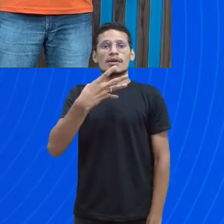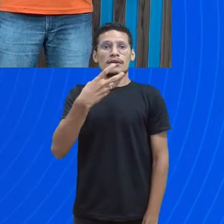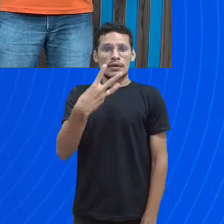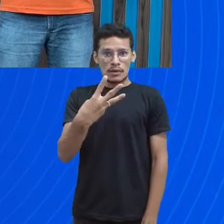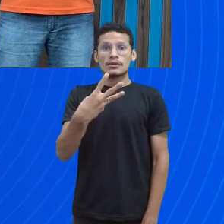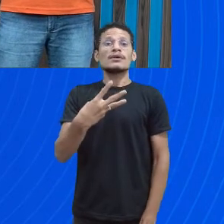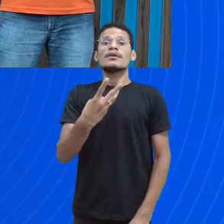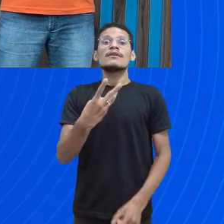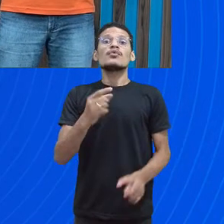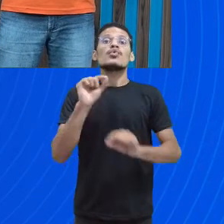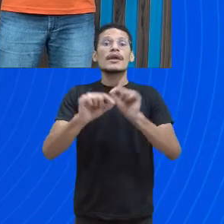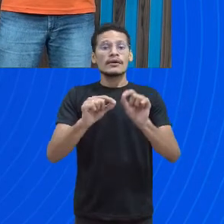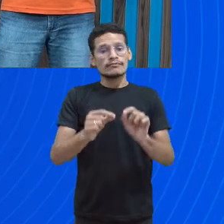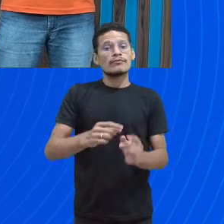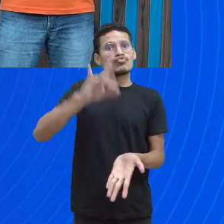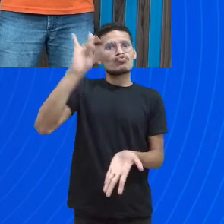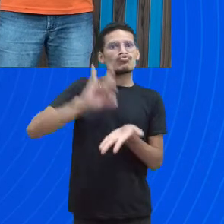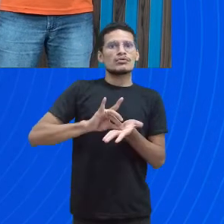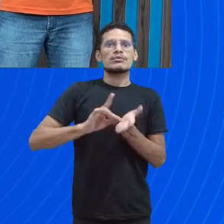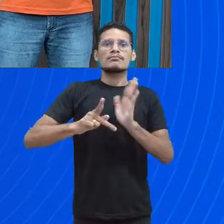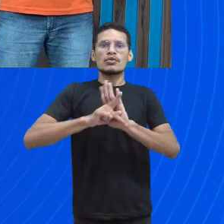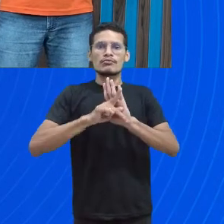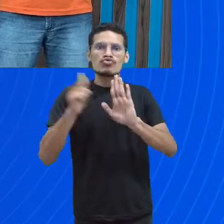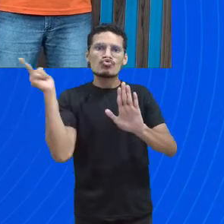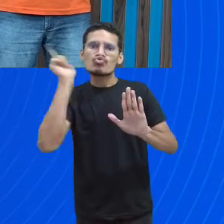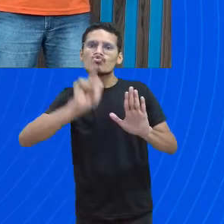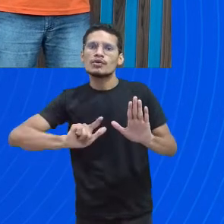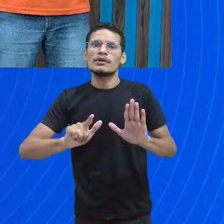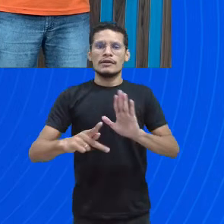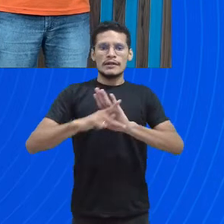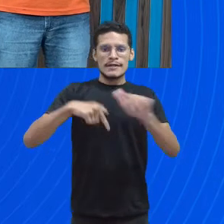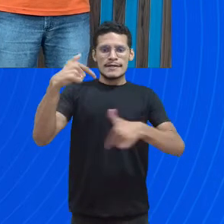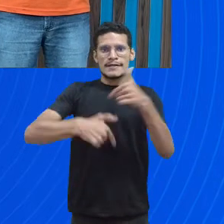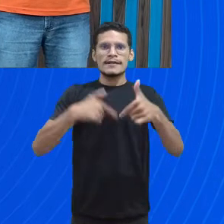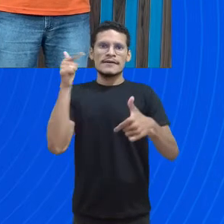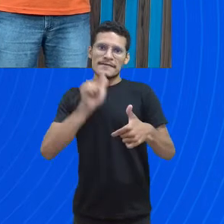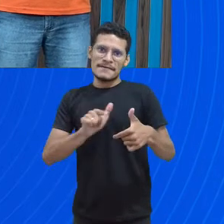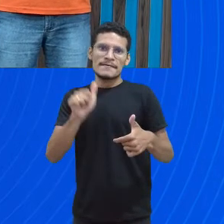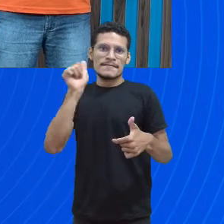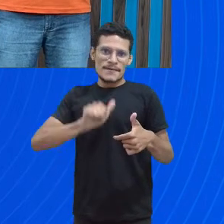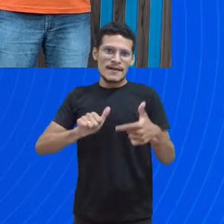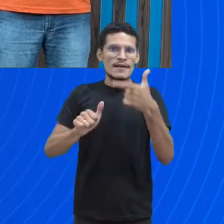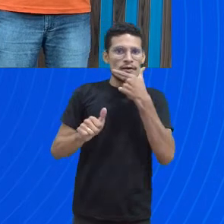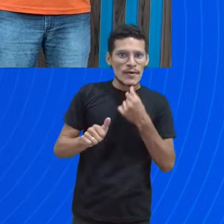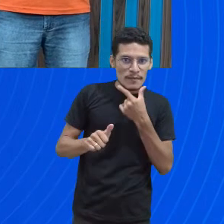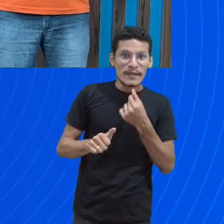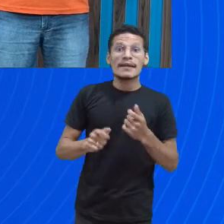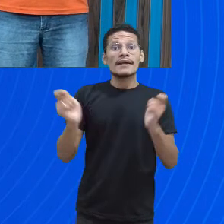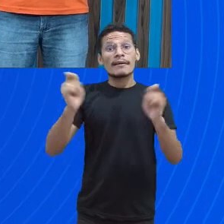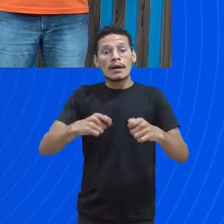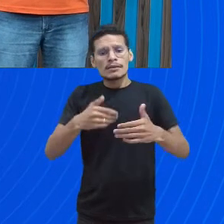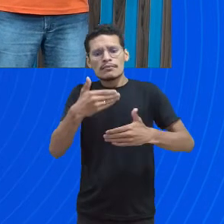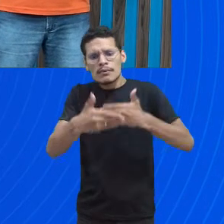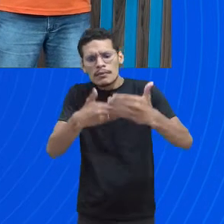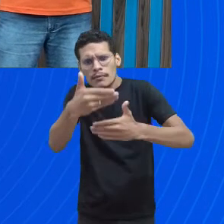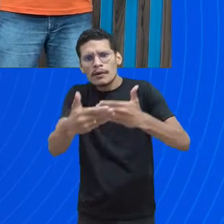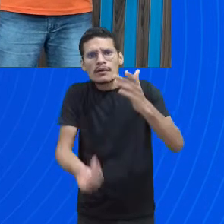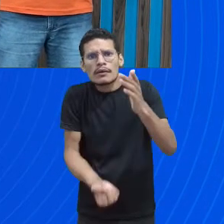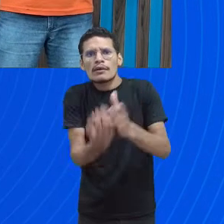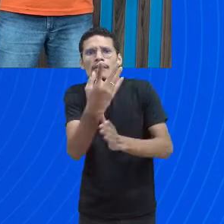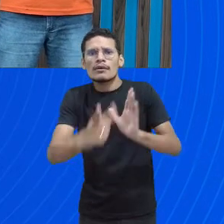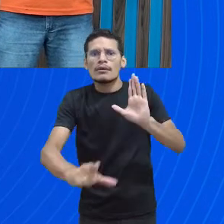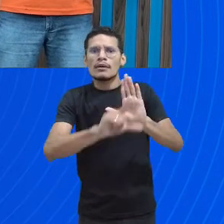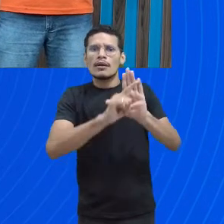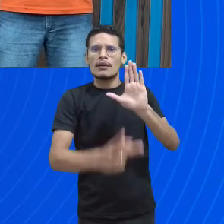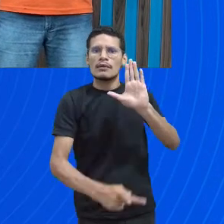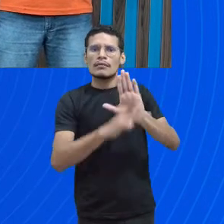ela vai consolidar uma série de conquistas dos trabalhadores e trabalhadoras, né, no processo de construção de uma legislação trabalhista.